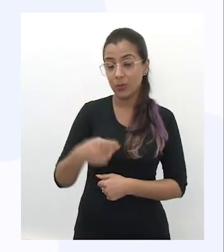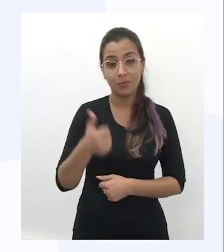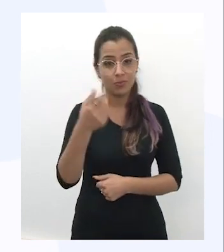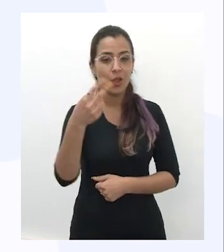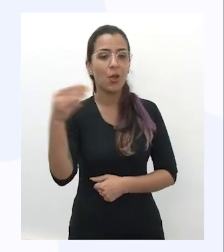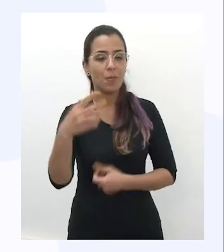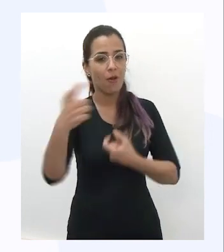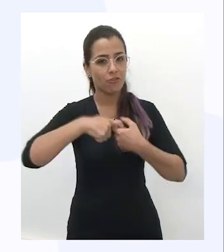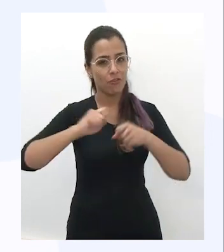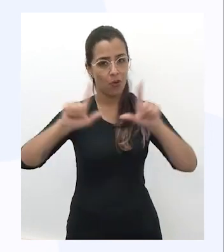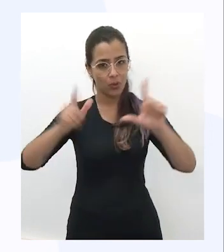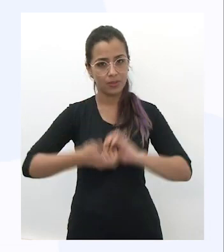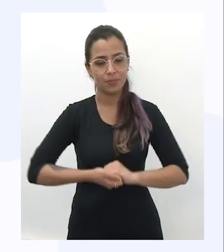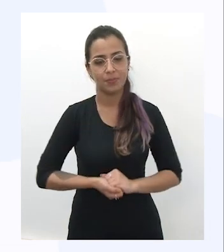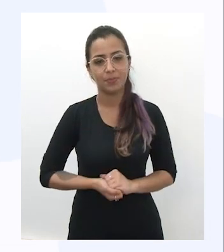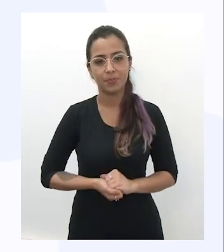2 minutos a gente volta.